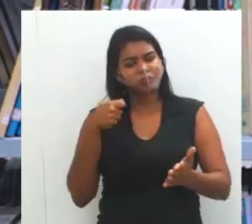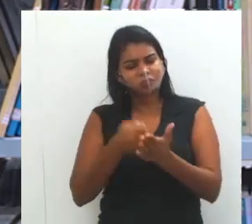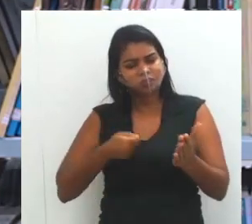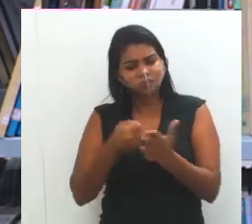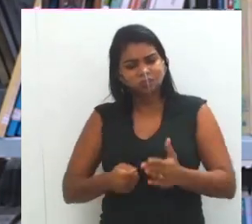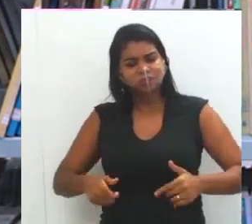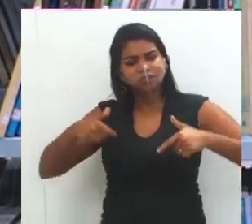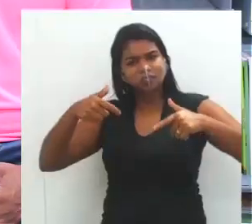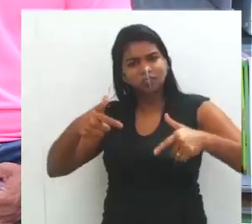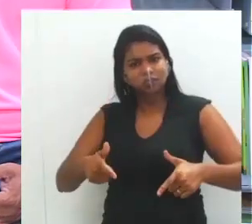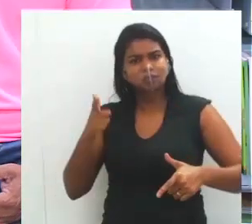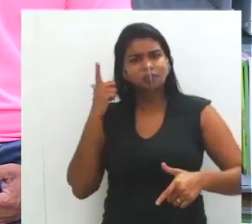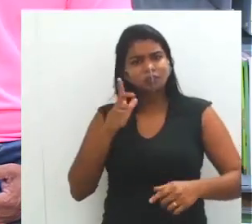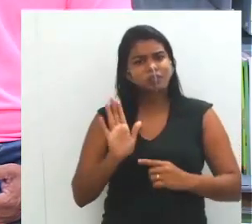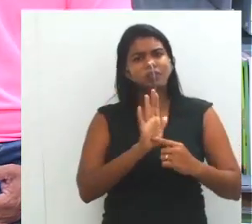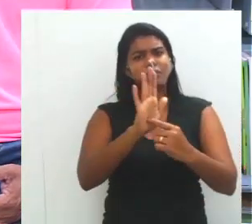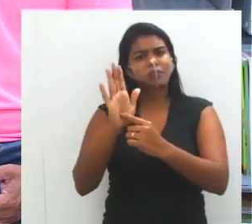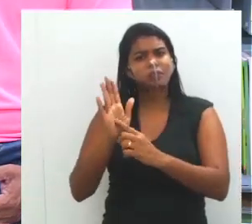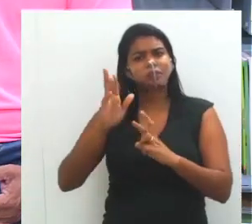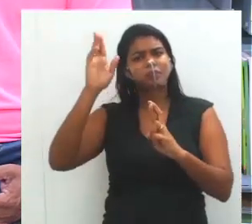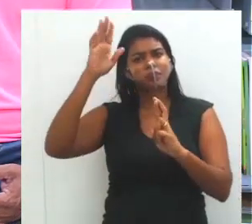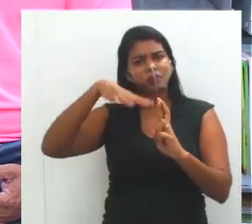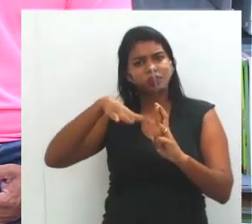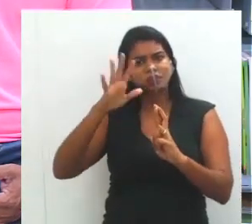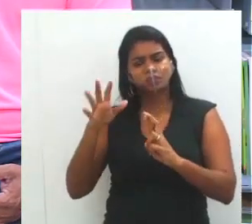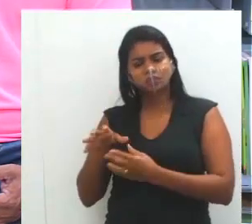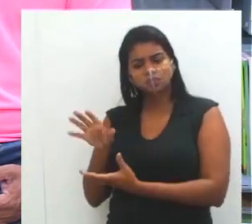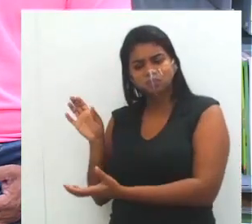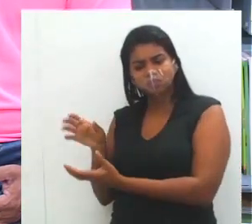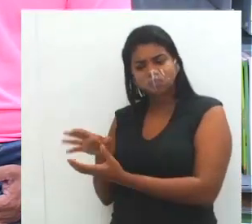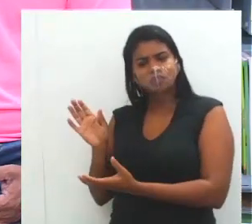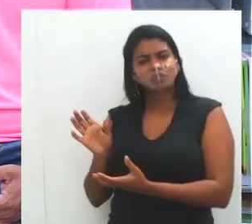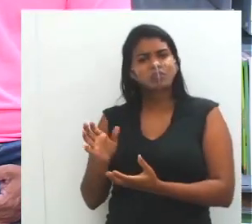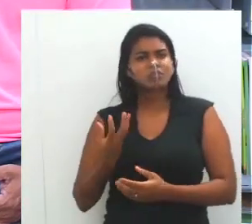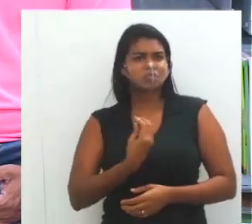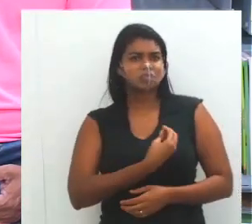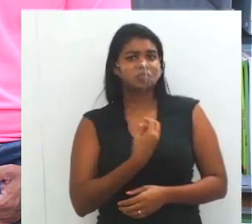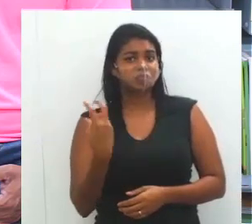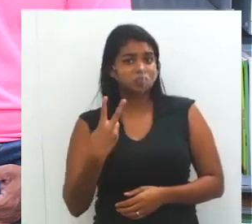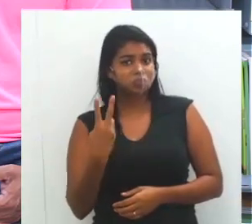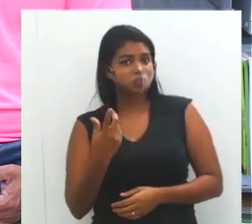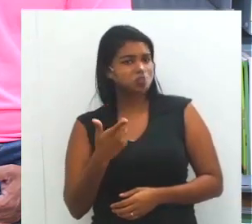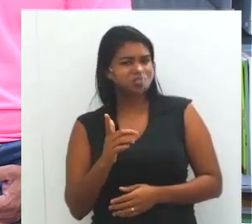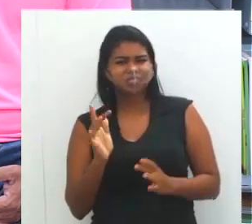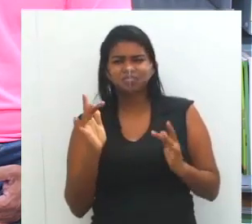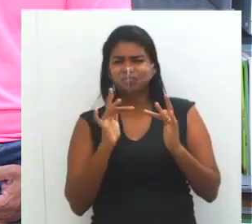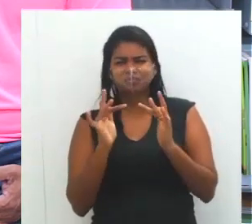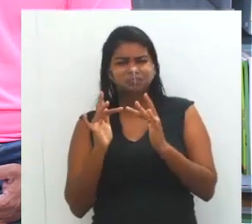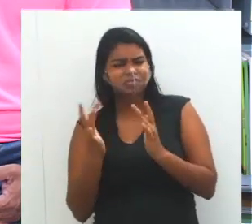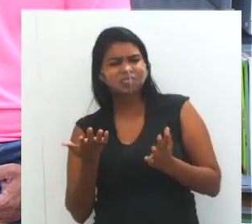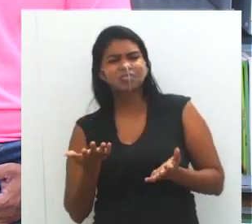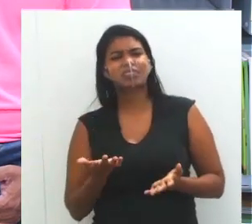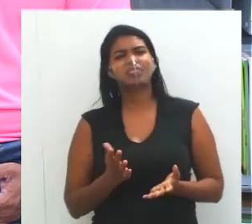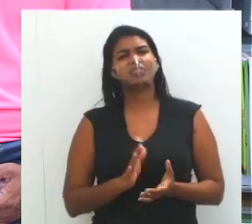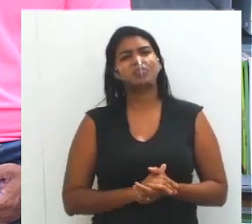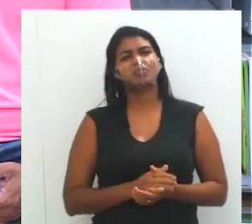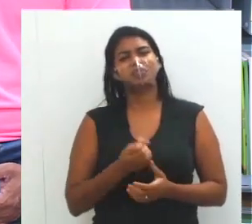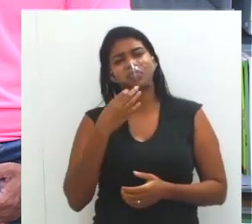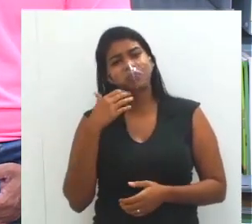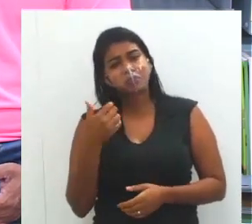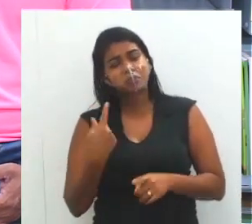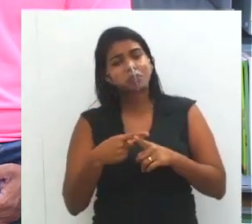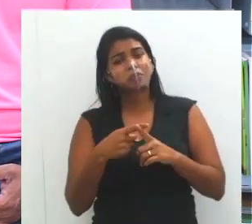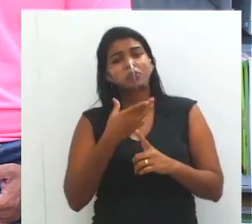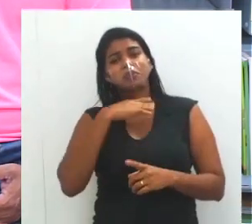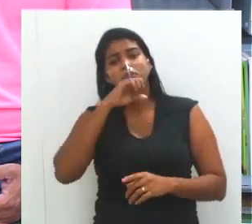de levar o Nordeste. E lembrar um fato curioso da vida dos dois, que eles não tinham um bom relacionamento até